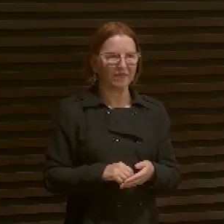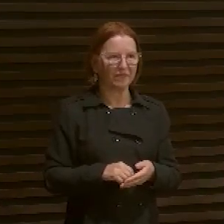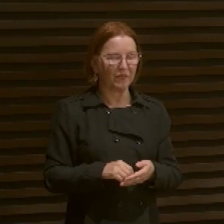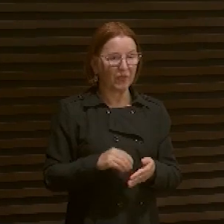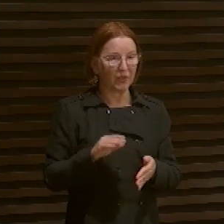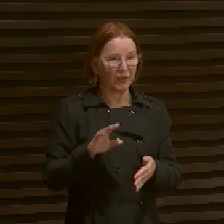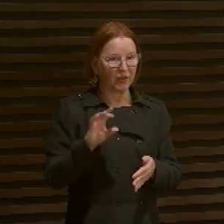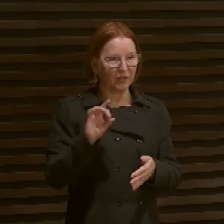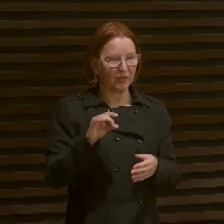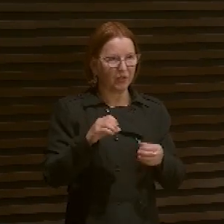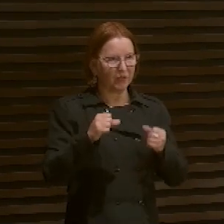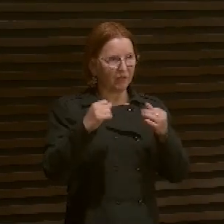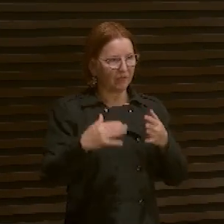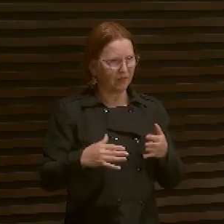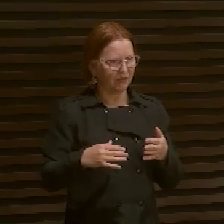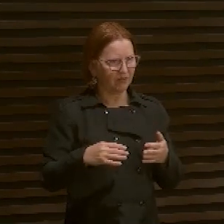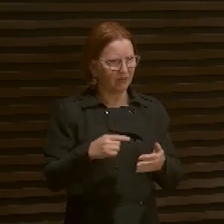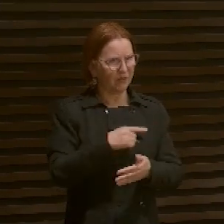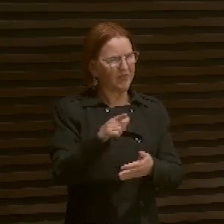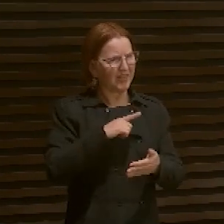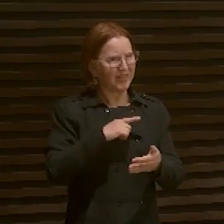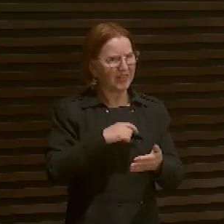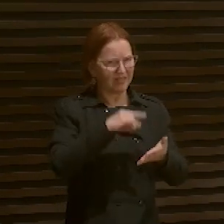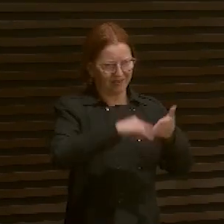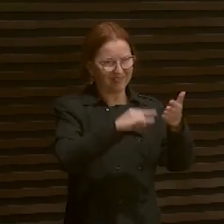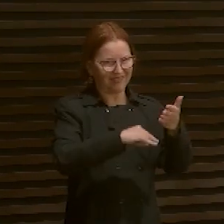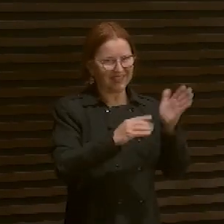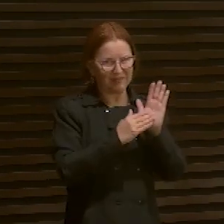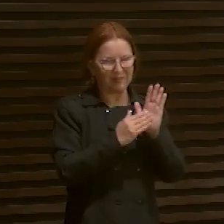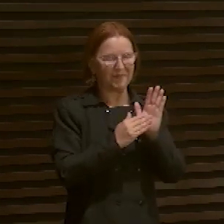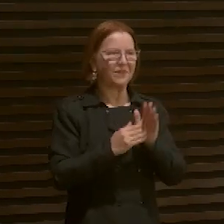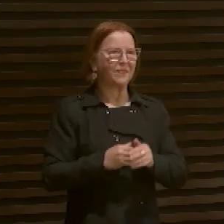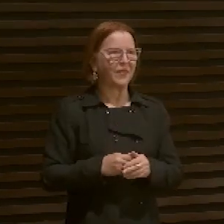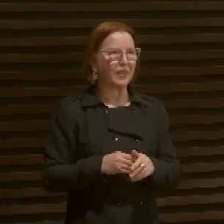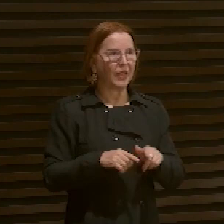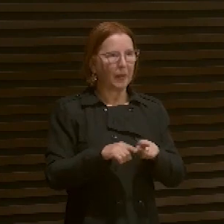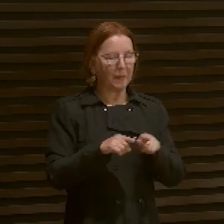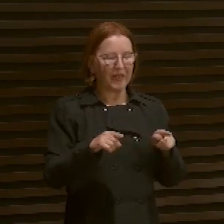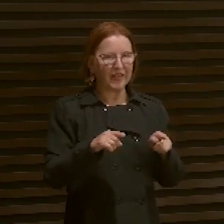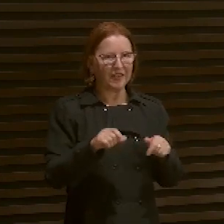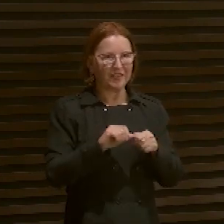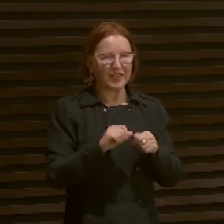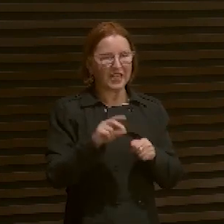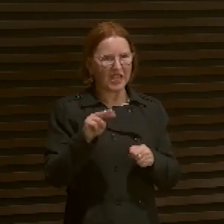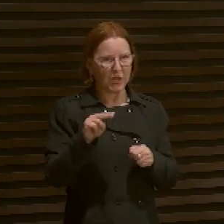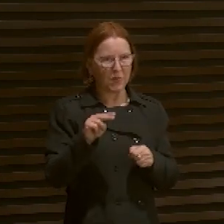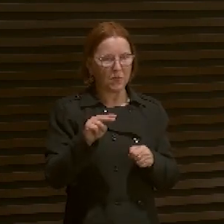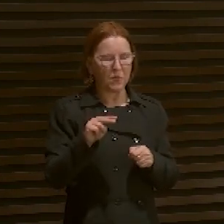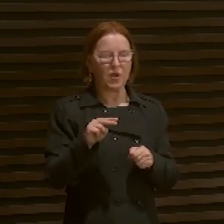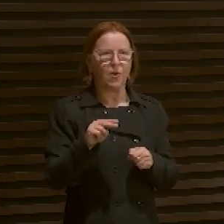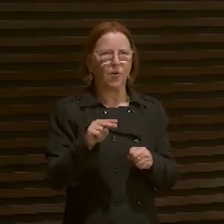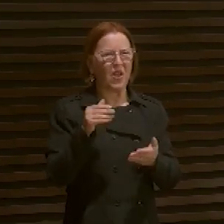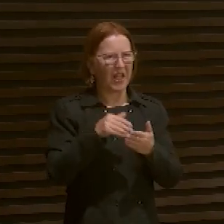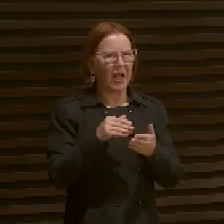aos boletins. Vocês estão com os boletins na mão? Mas eu vou fazer como eu tenho feito as últimas vezes que eu estive aqui